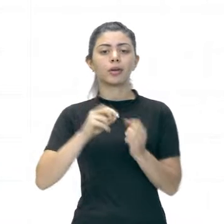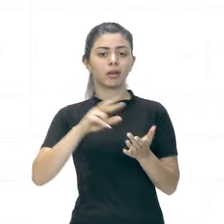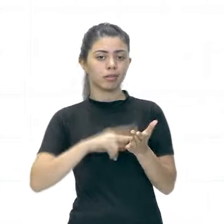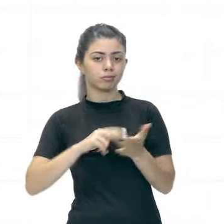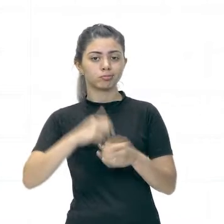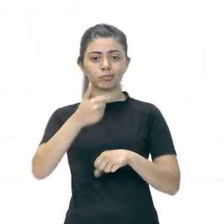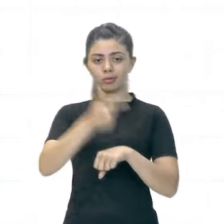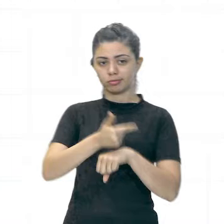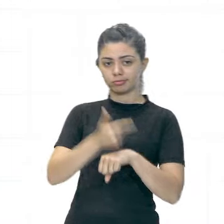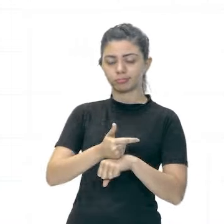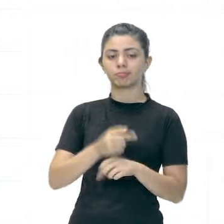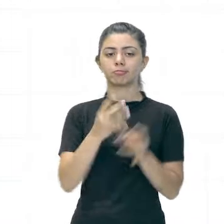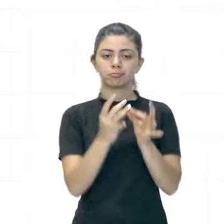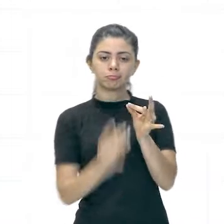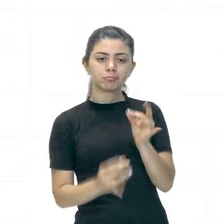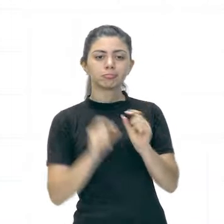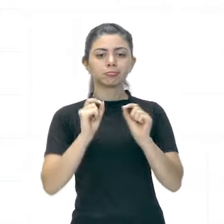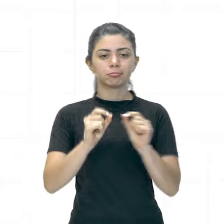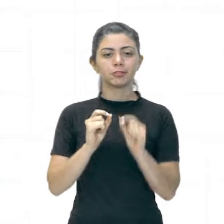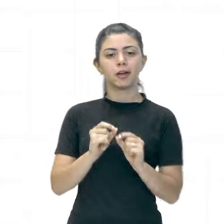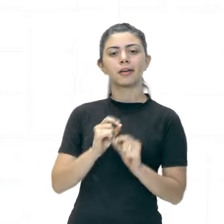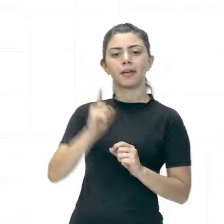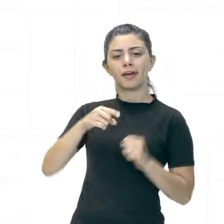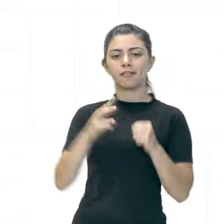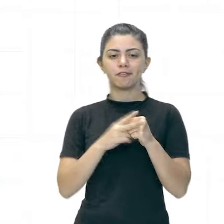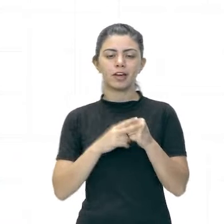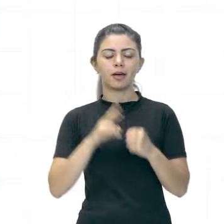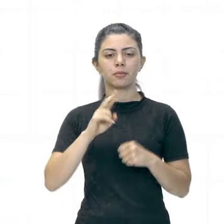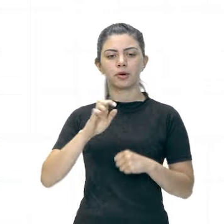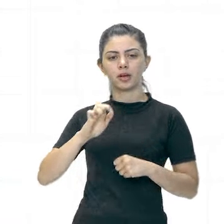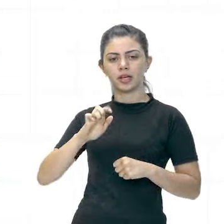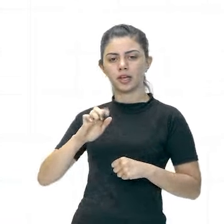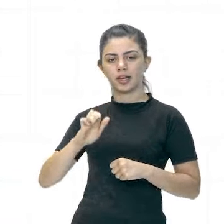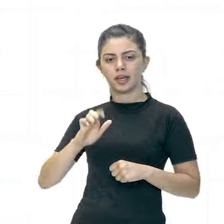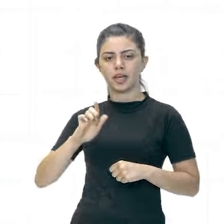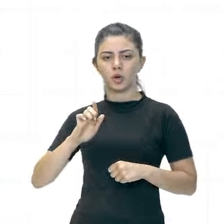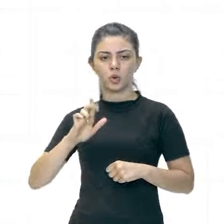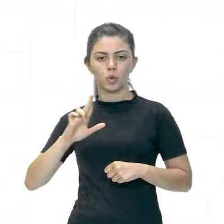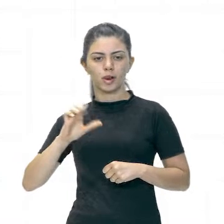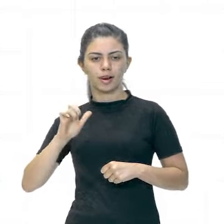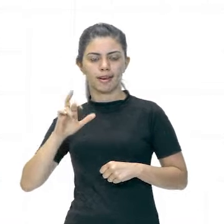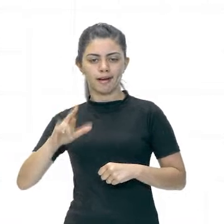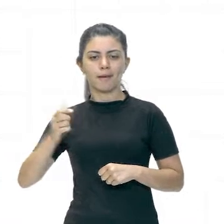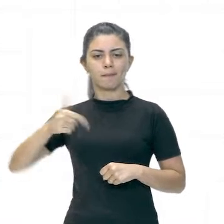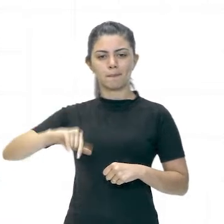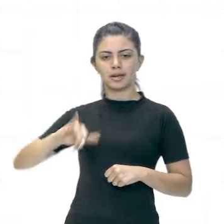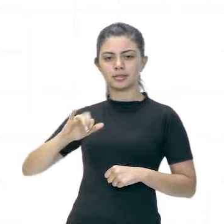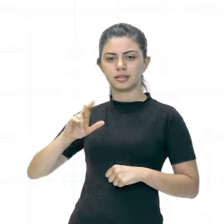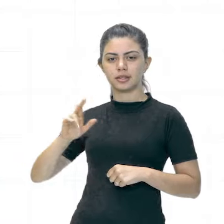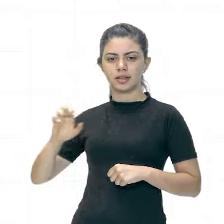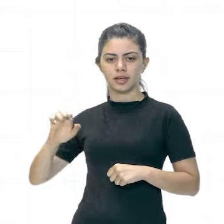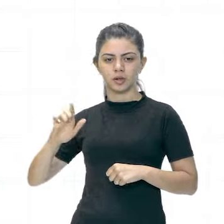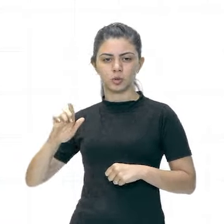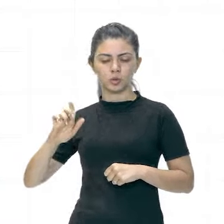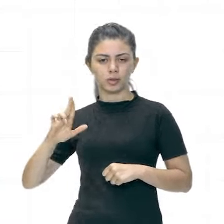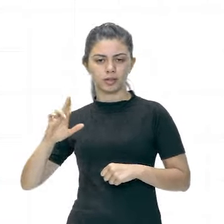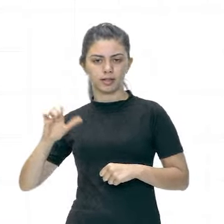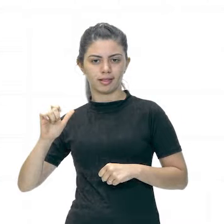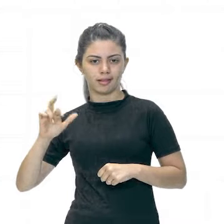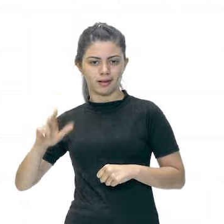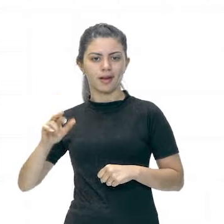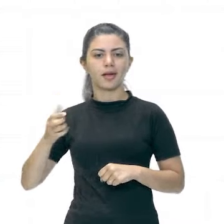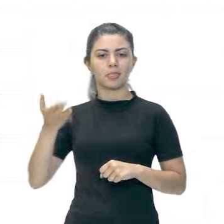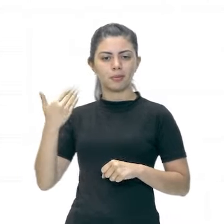de repertório lexical. O detalhamento é formas regulares e irregulares dos verbos no passado. Acréscimo